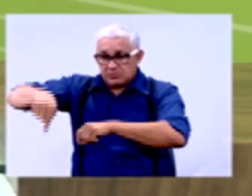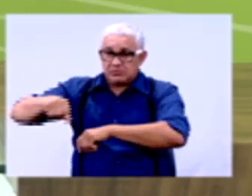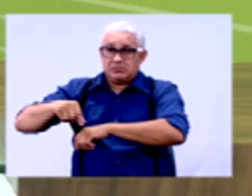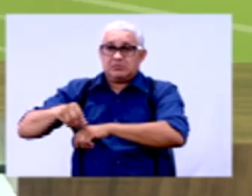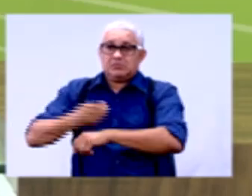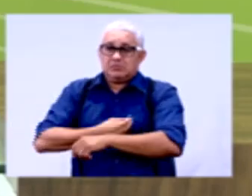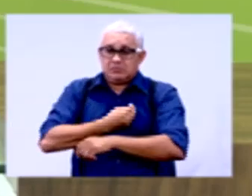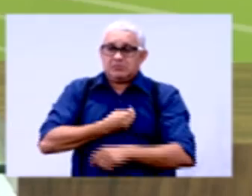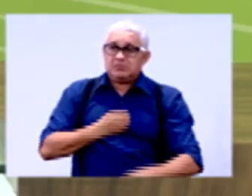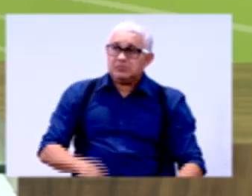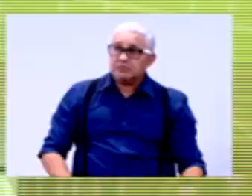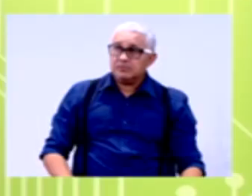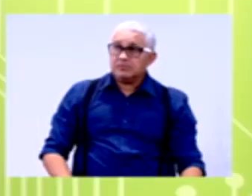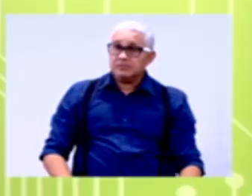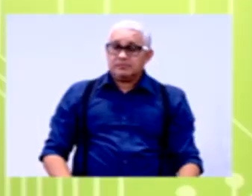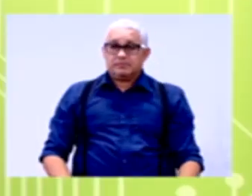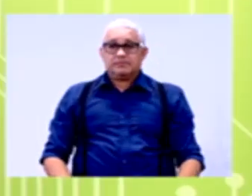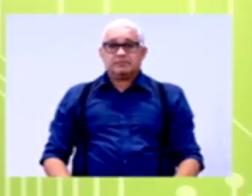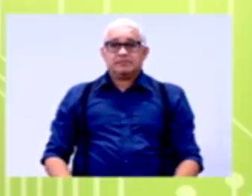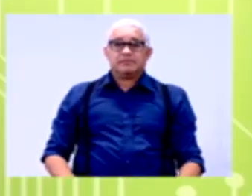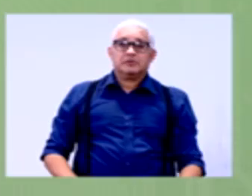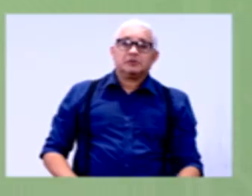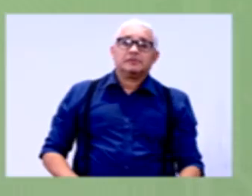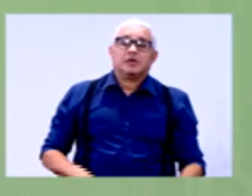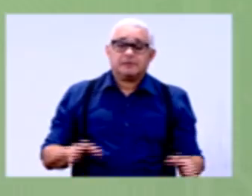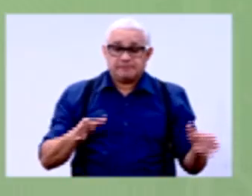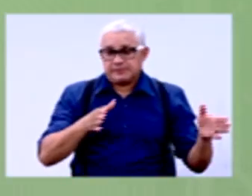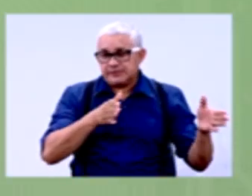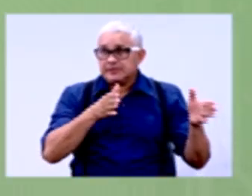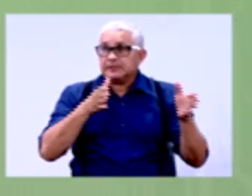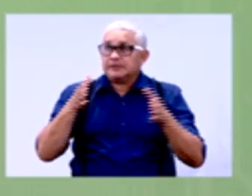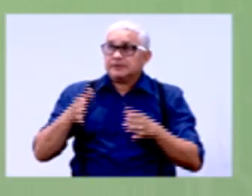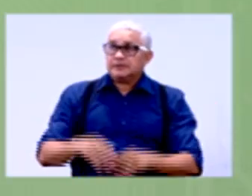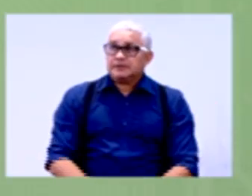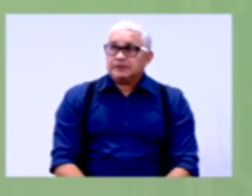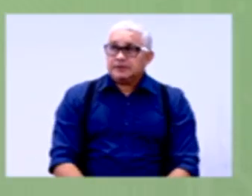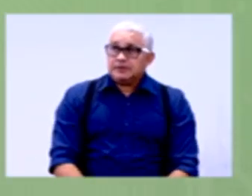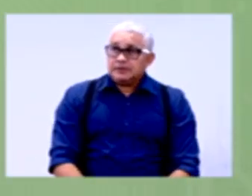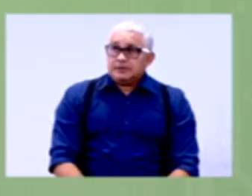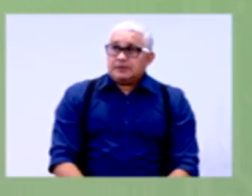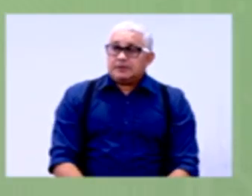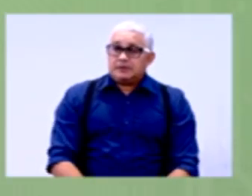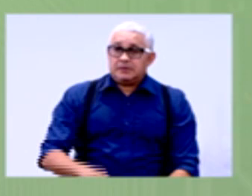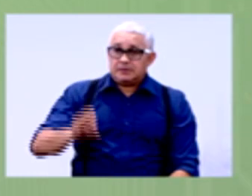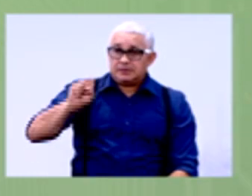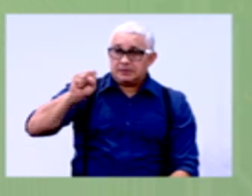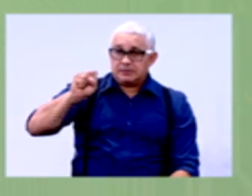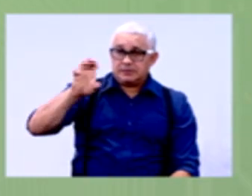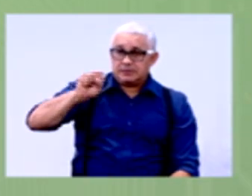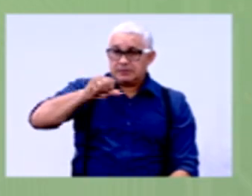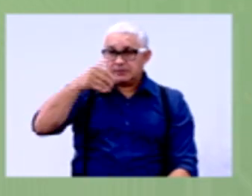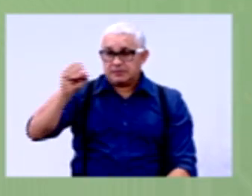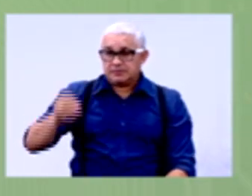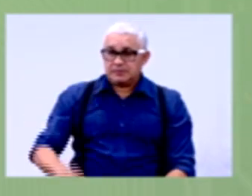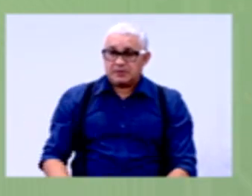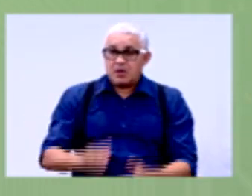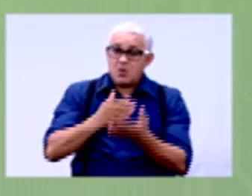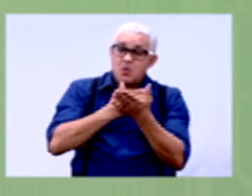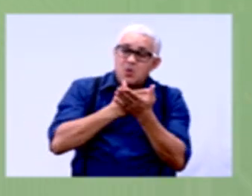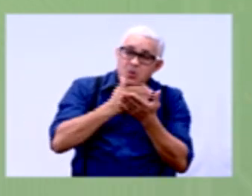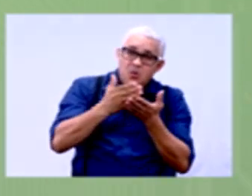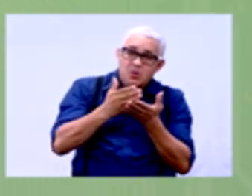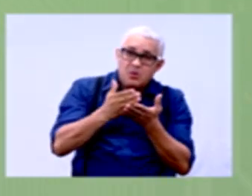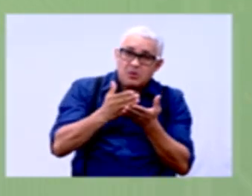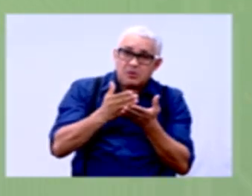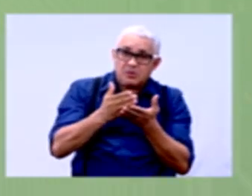em questão. Uhum. Bom, então só seguindo aí, né, para a gente tipificar, sessão é o estado ou situação que se inicia ao